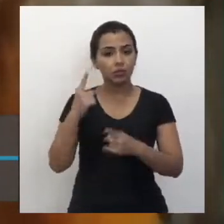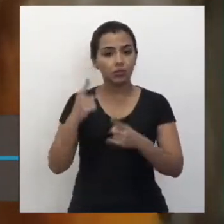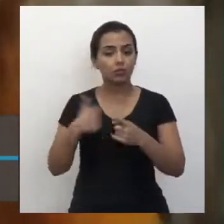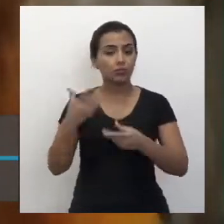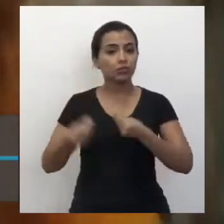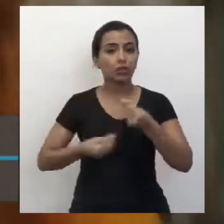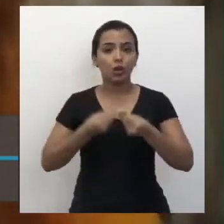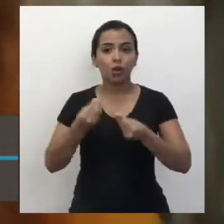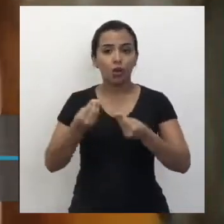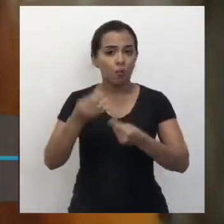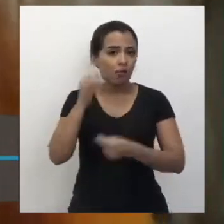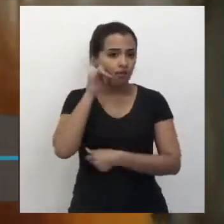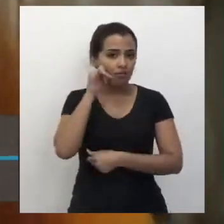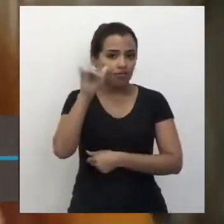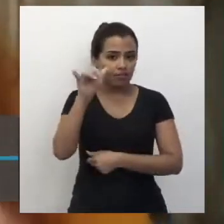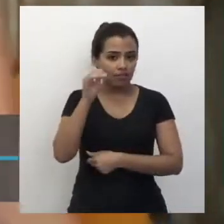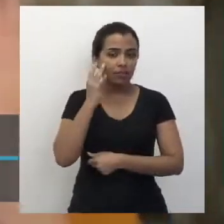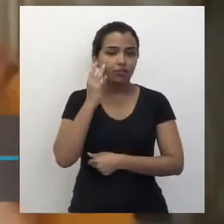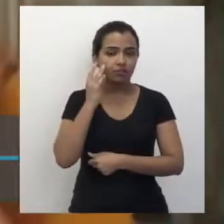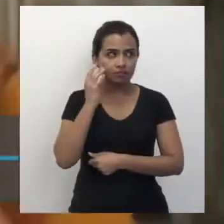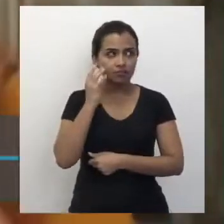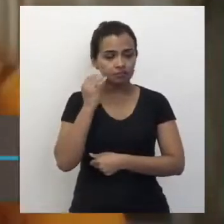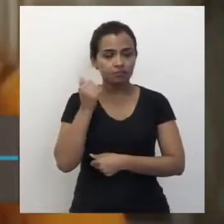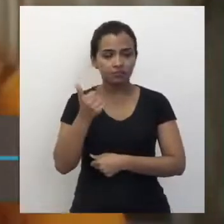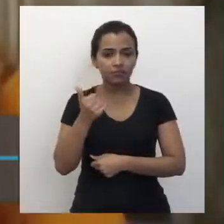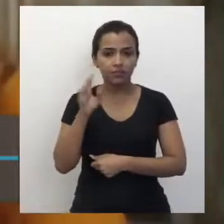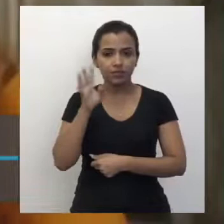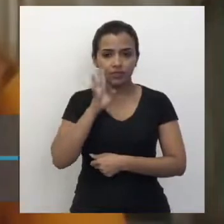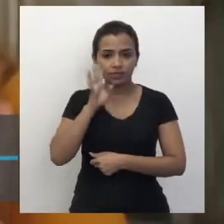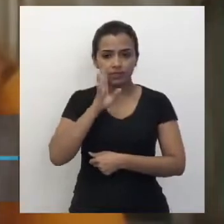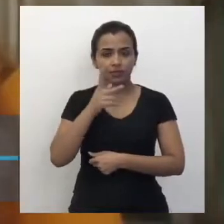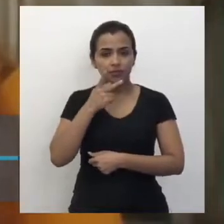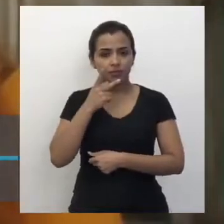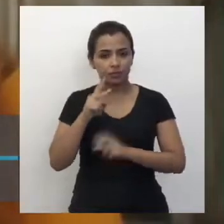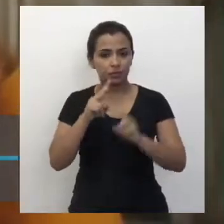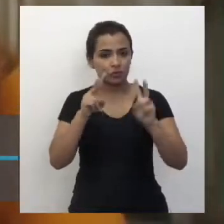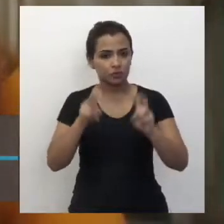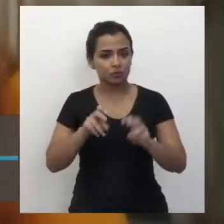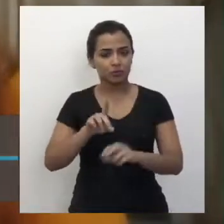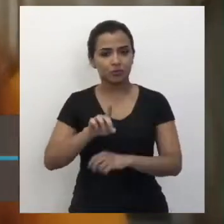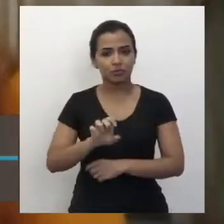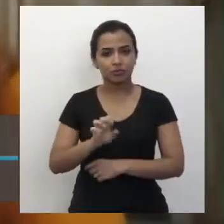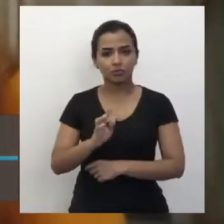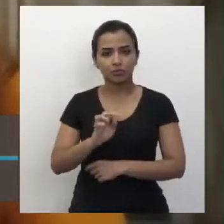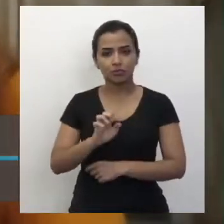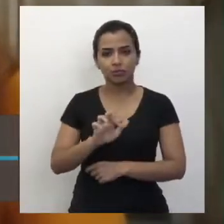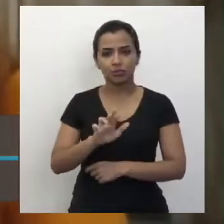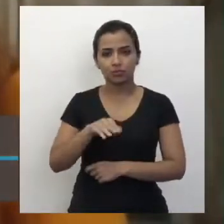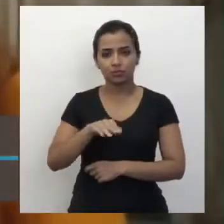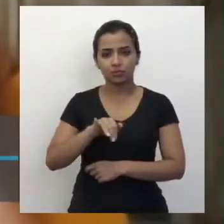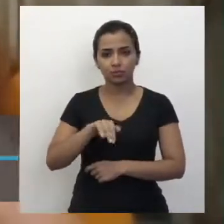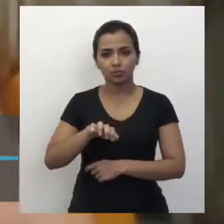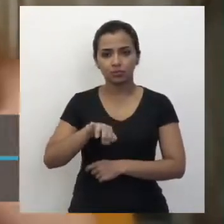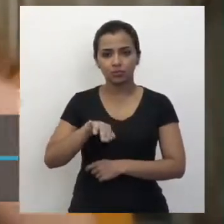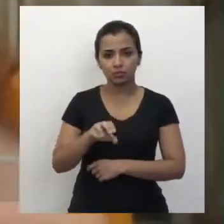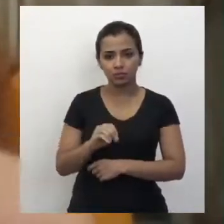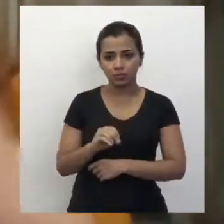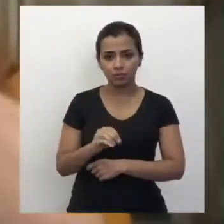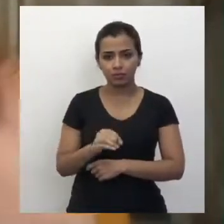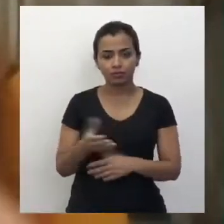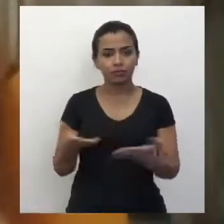disso. Né? Legal, falamos então um pouquinho sobre determinismo. E aí eu gostaria de convidá-los